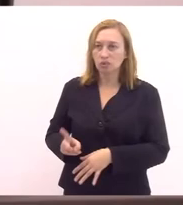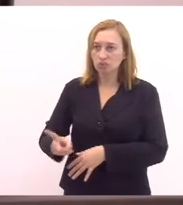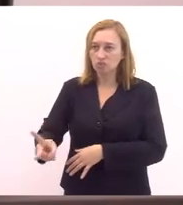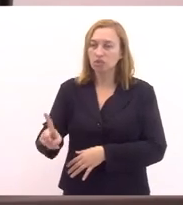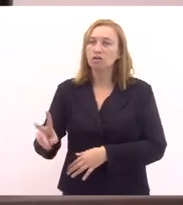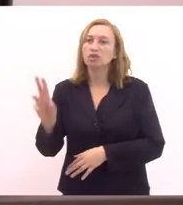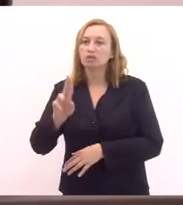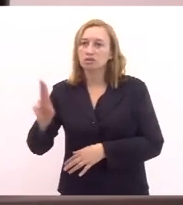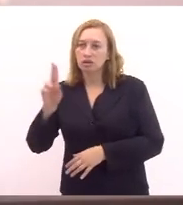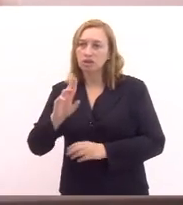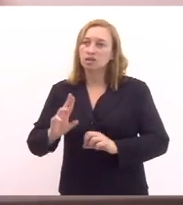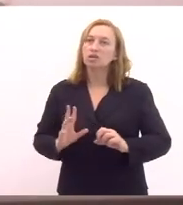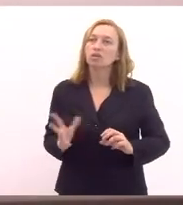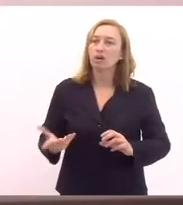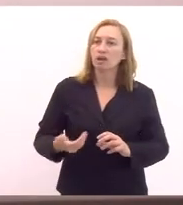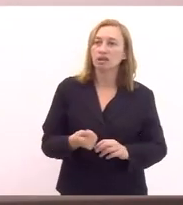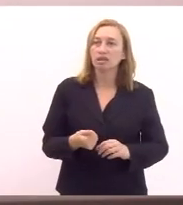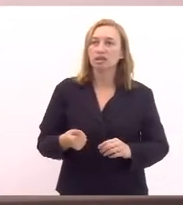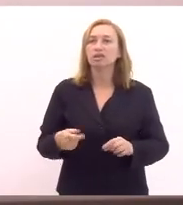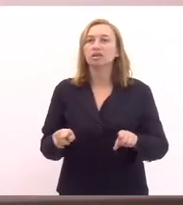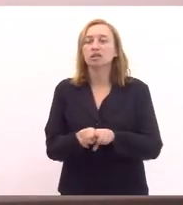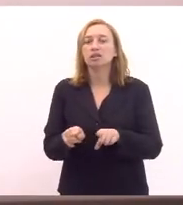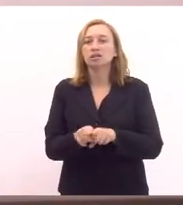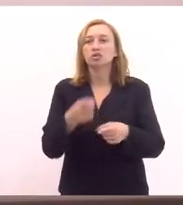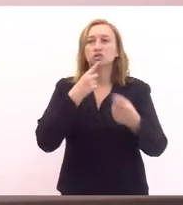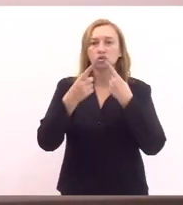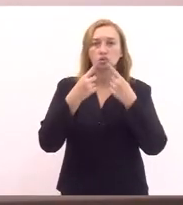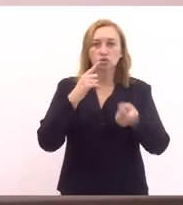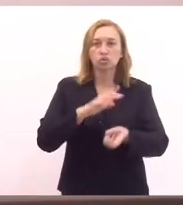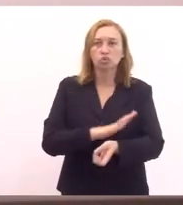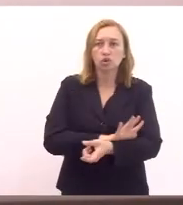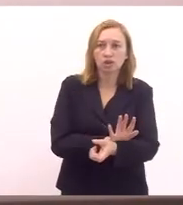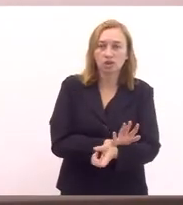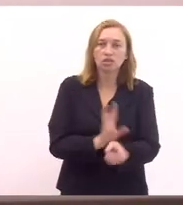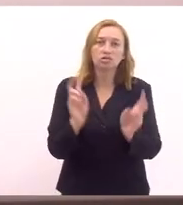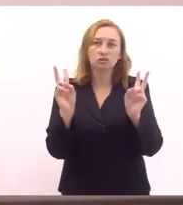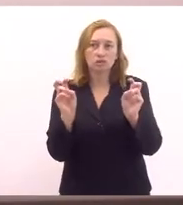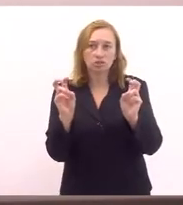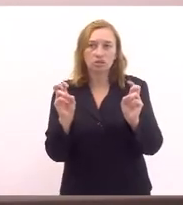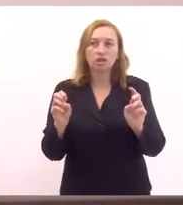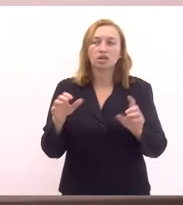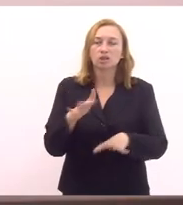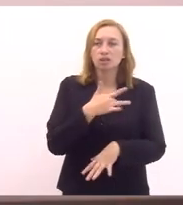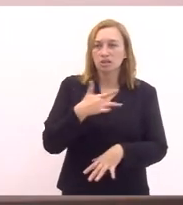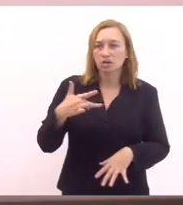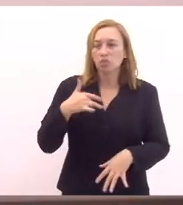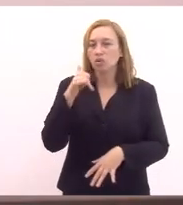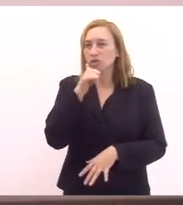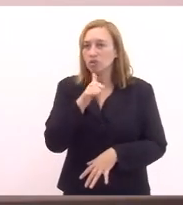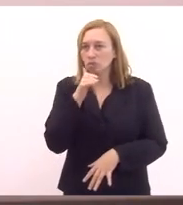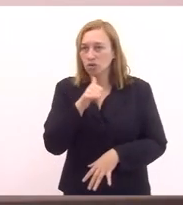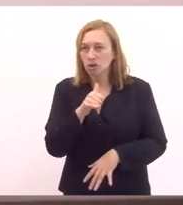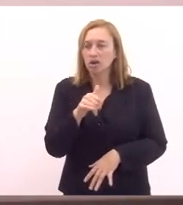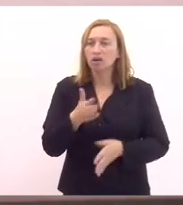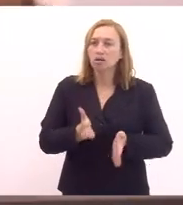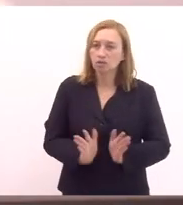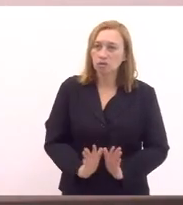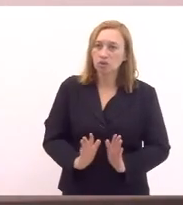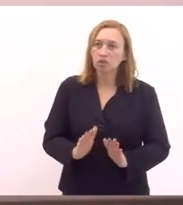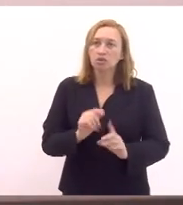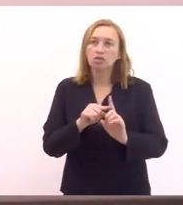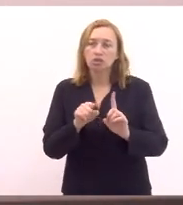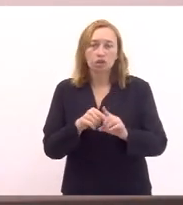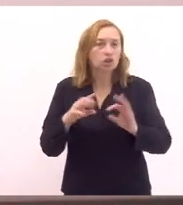desempenho de qualidade e discutir o racismo Nas questões de saúde da mulher do parto da Maternidade